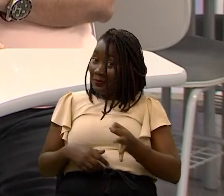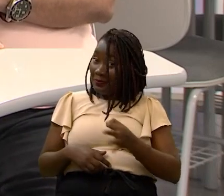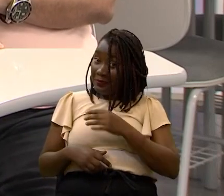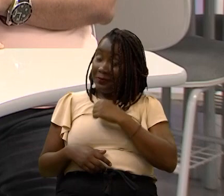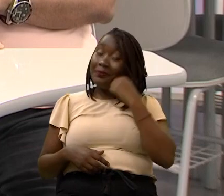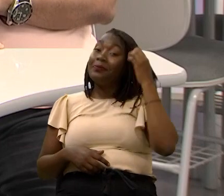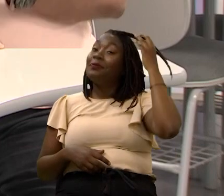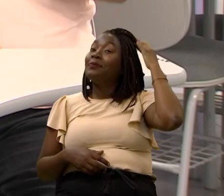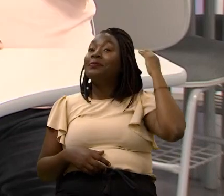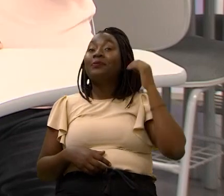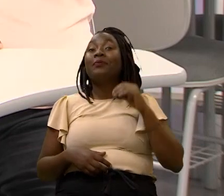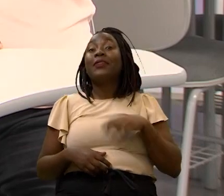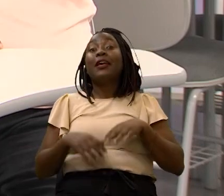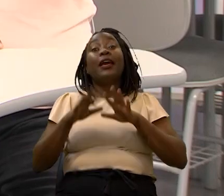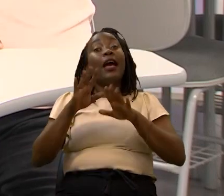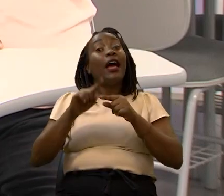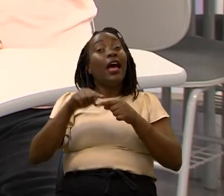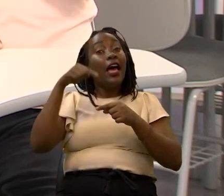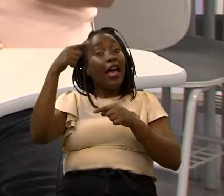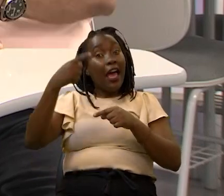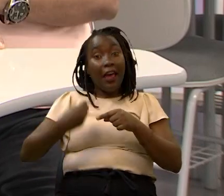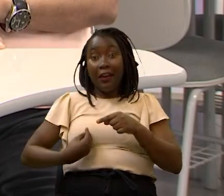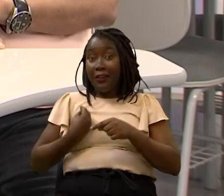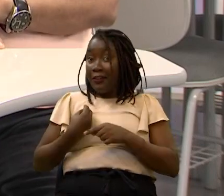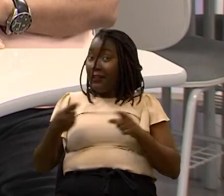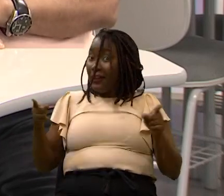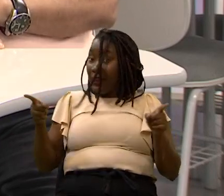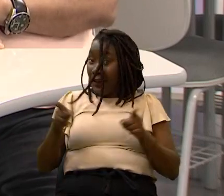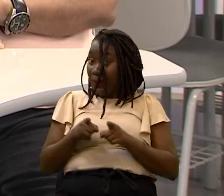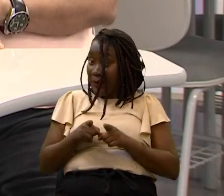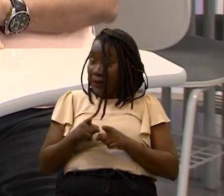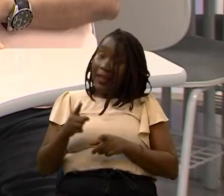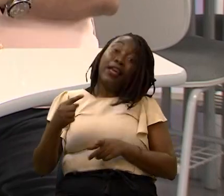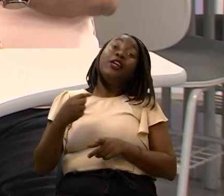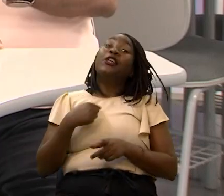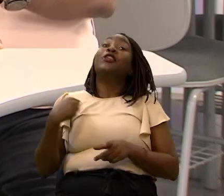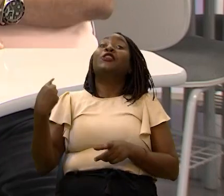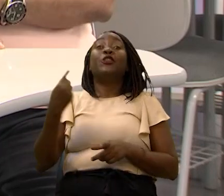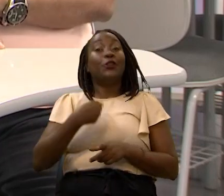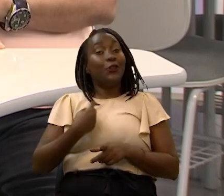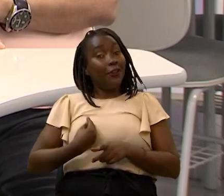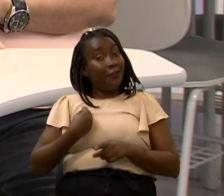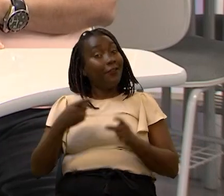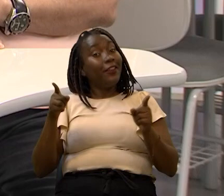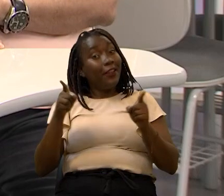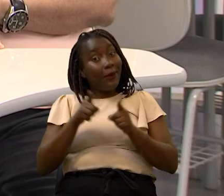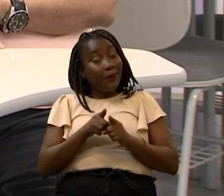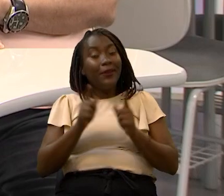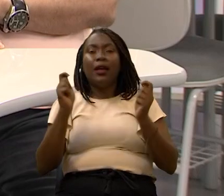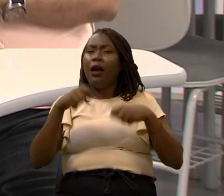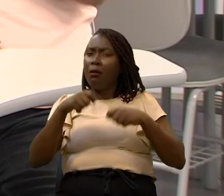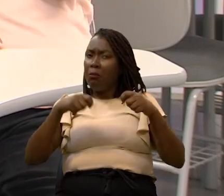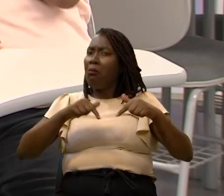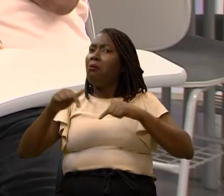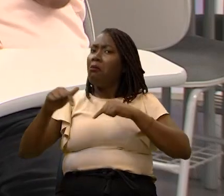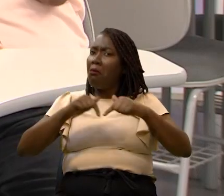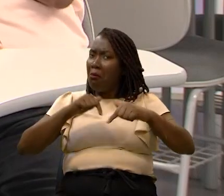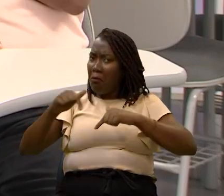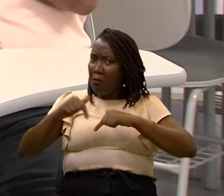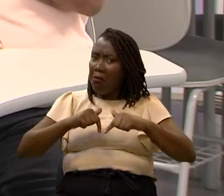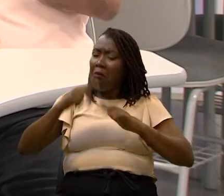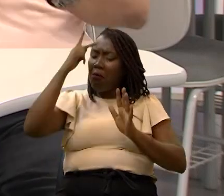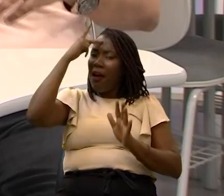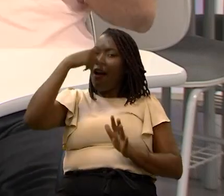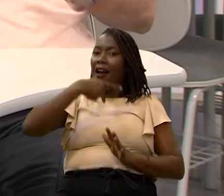Exato. O planeta continua. Vai seguir. A nossa vida que é curta, a dele é... Nossa vida é curta, mas nós podemos fazer a